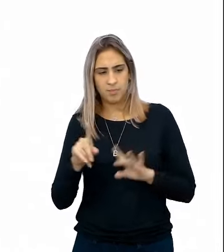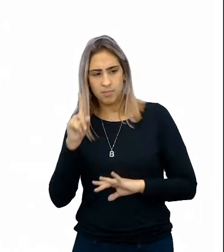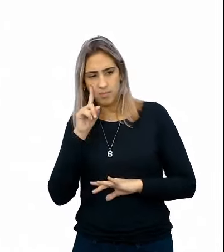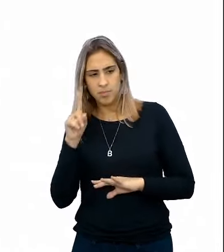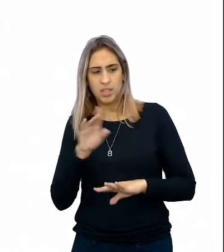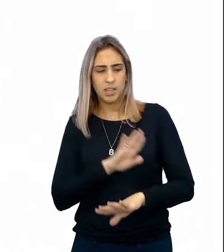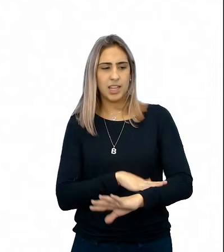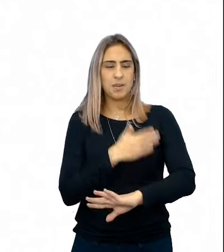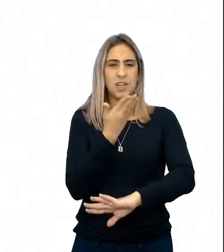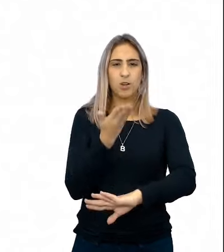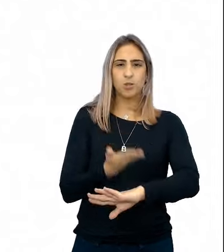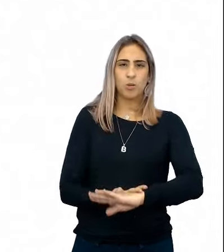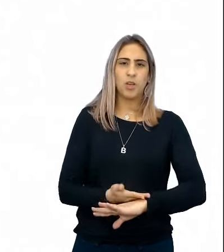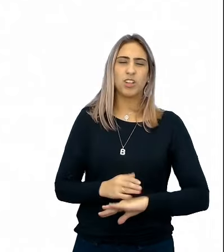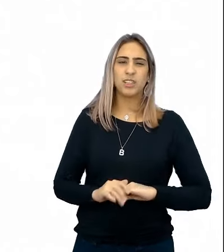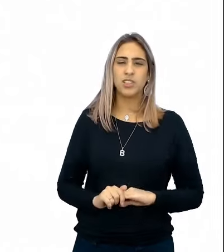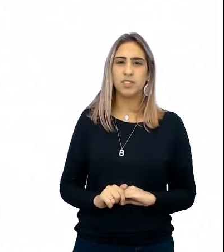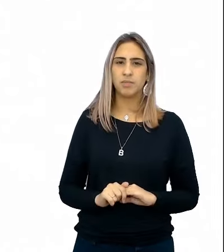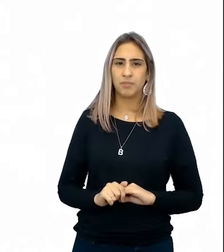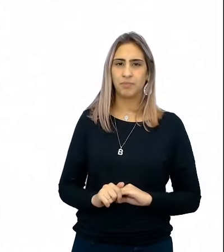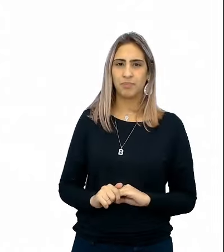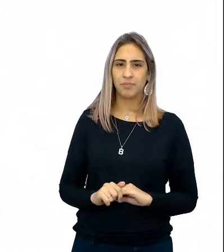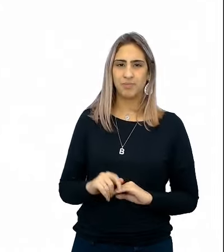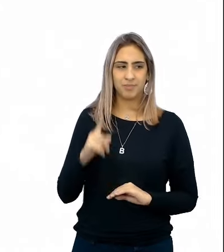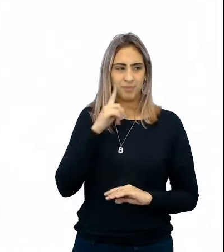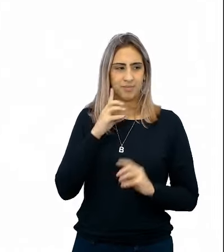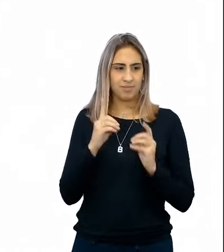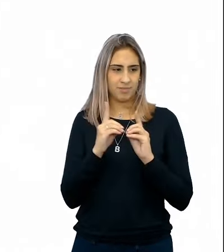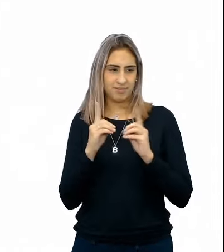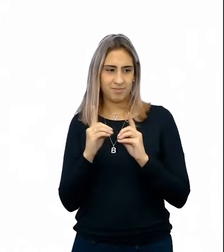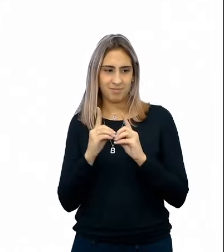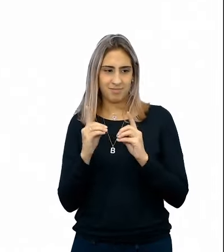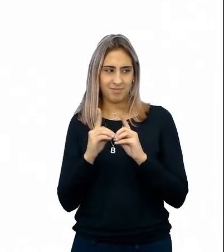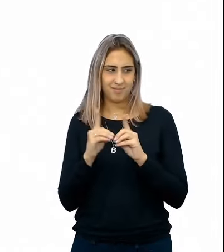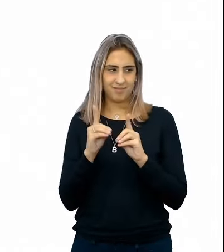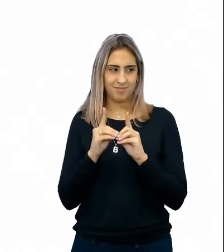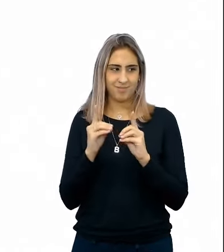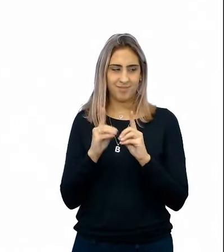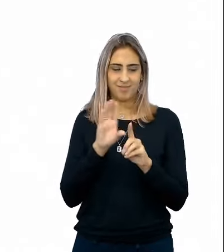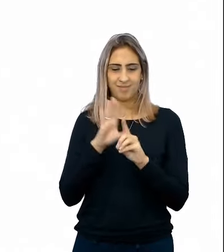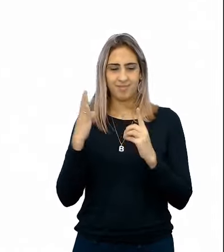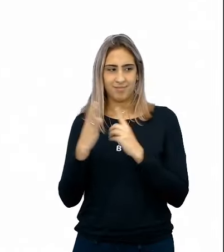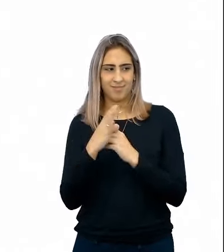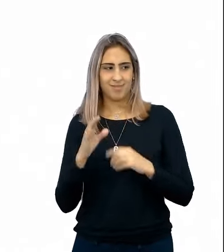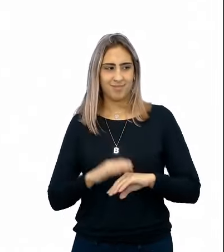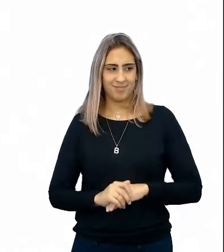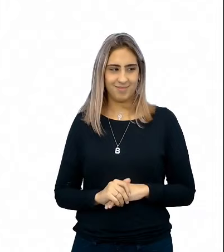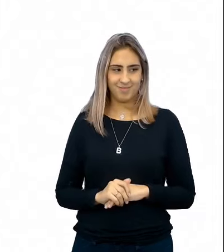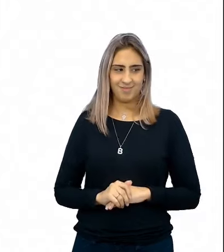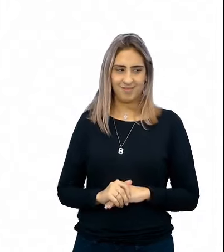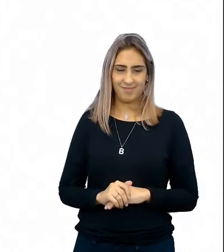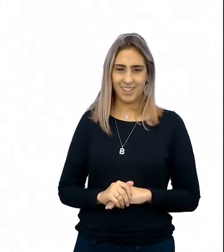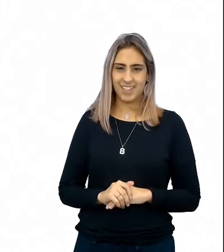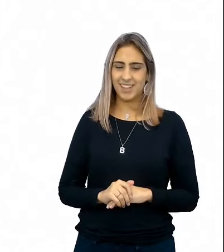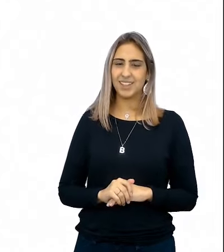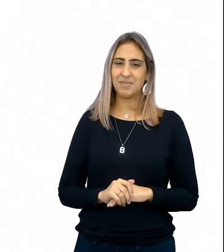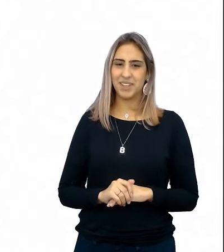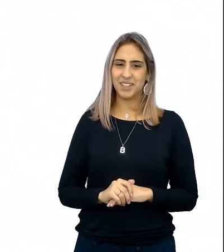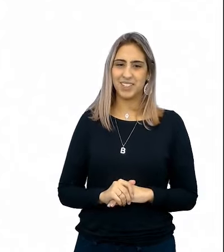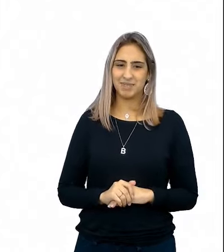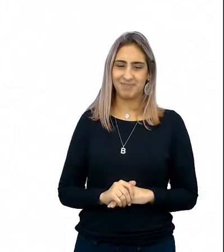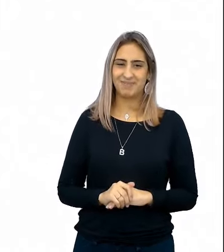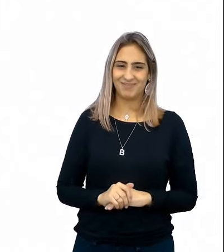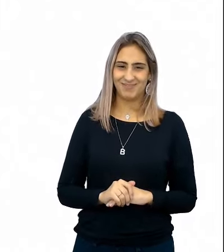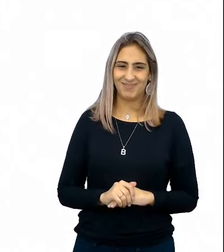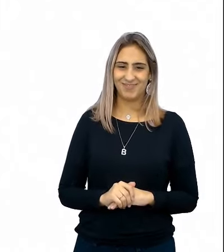quadra. Outra leitura que eles precisam fazer é na horizontal, verificando o tipo do quadro, da quadra